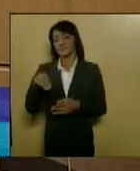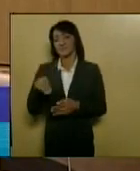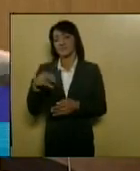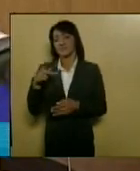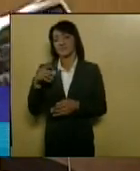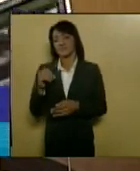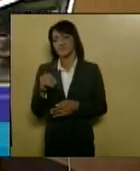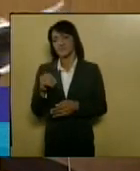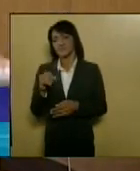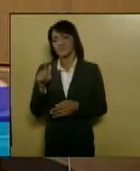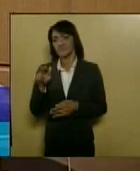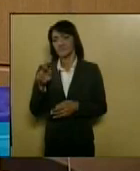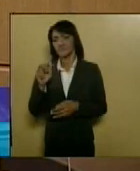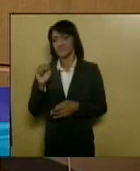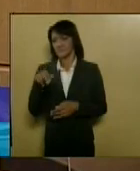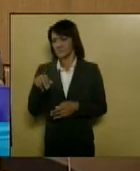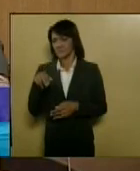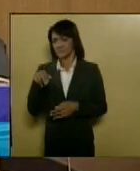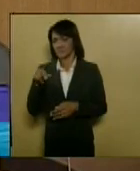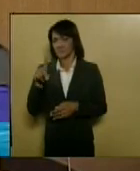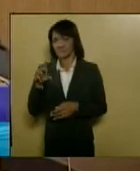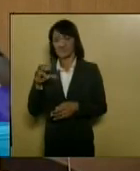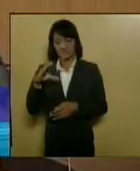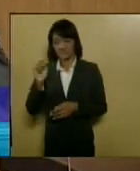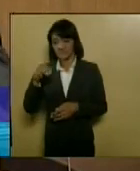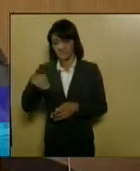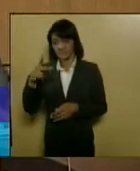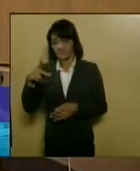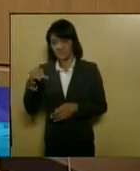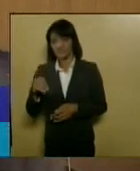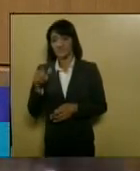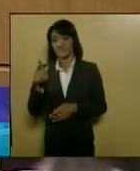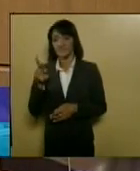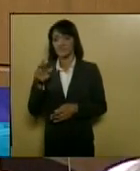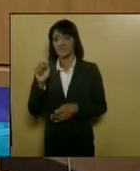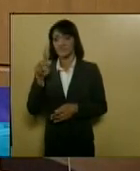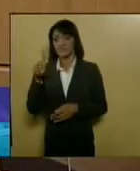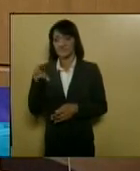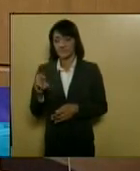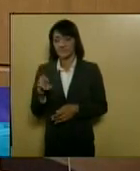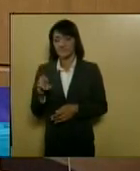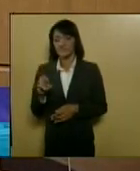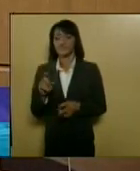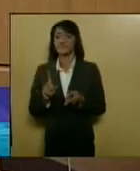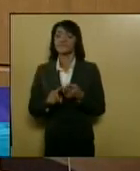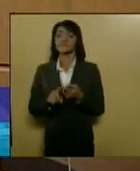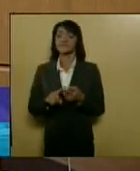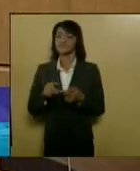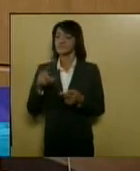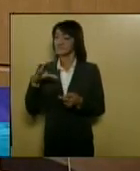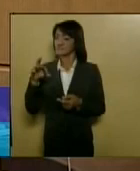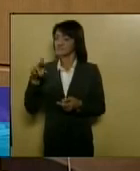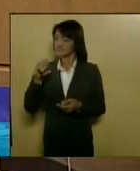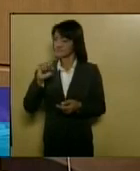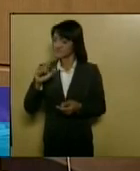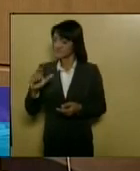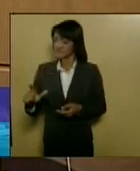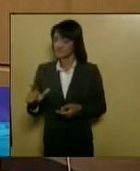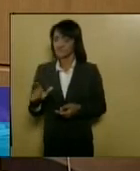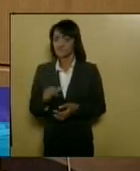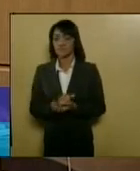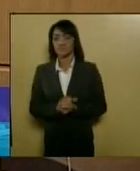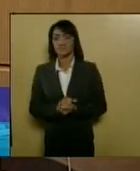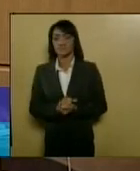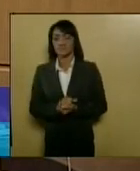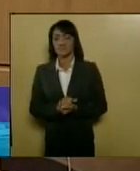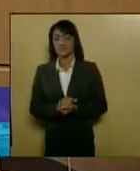quero iniciar as minhas palavras, que agradecendo a presença do Coronel Sampaio Couto, antigo comandante